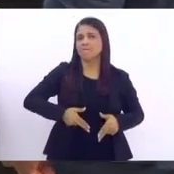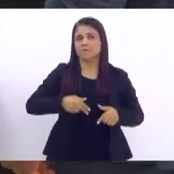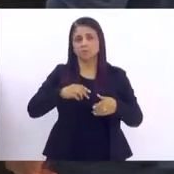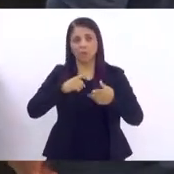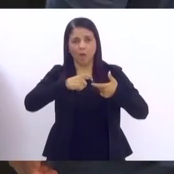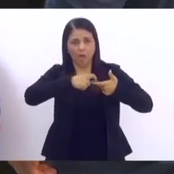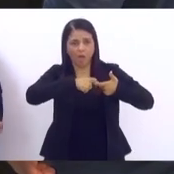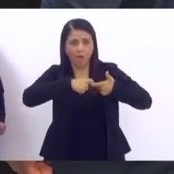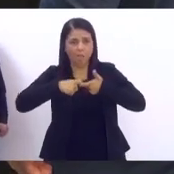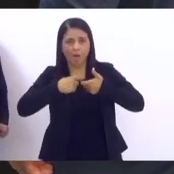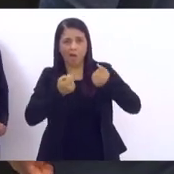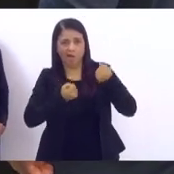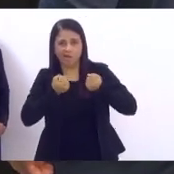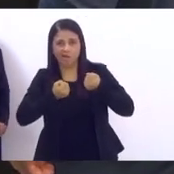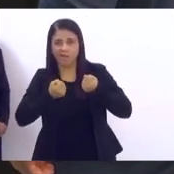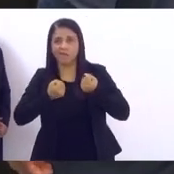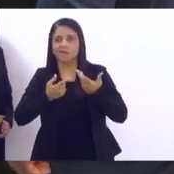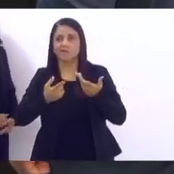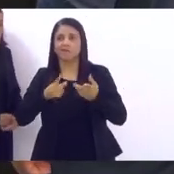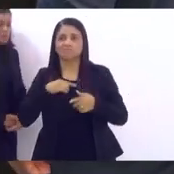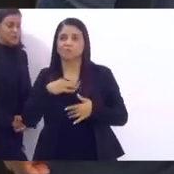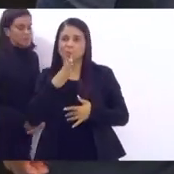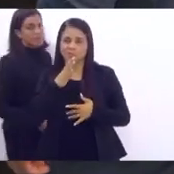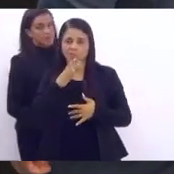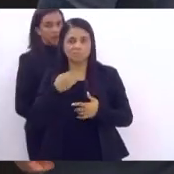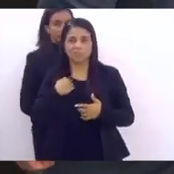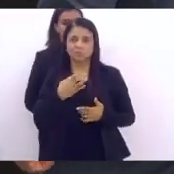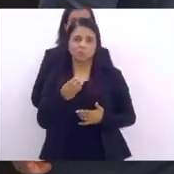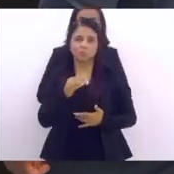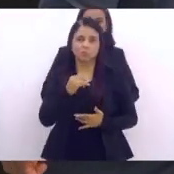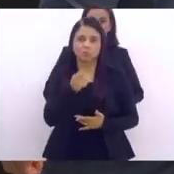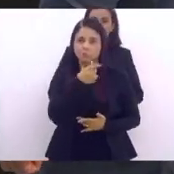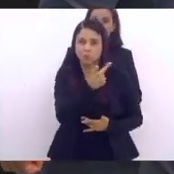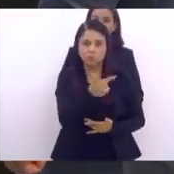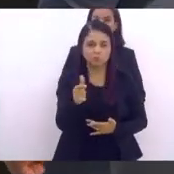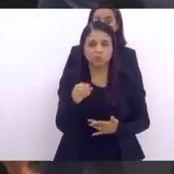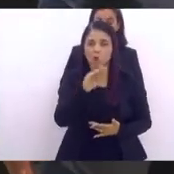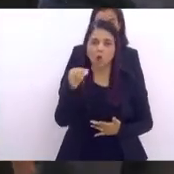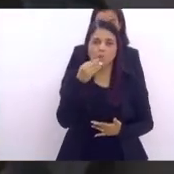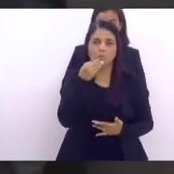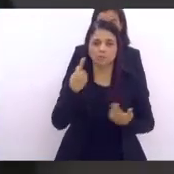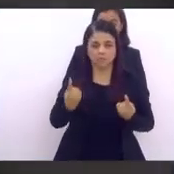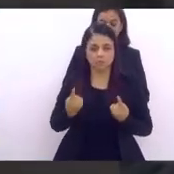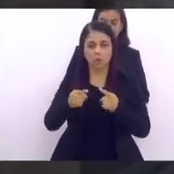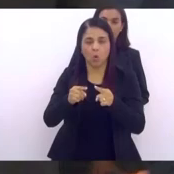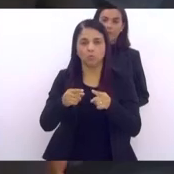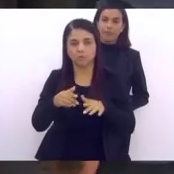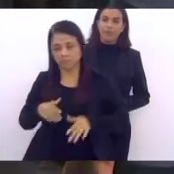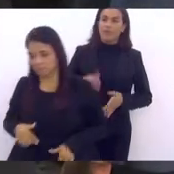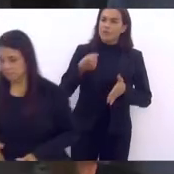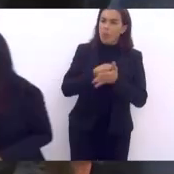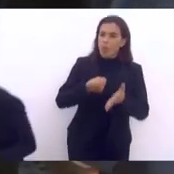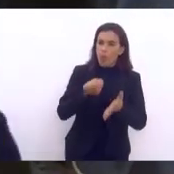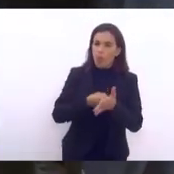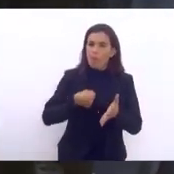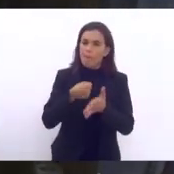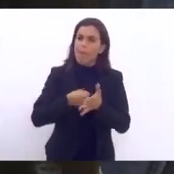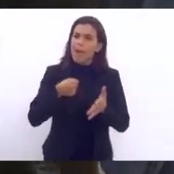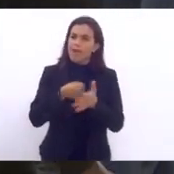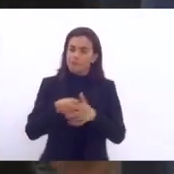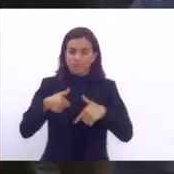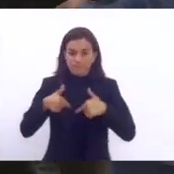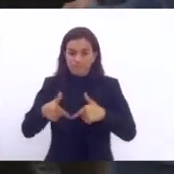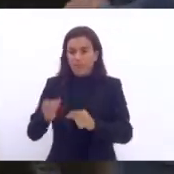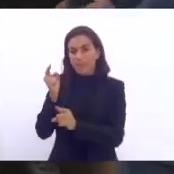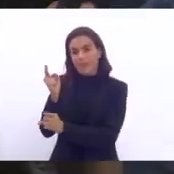não tínhamos tido a oportunidade de fazer um combate efetivo, identificando as empresas, os